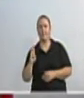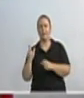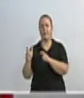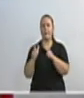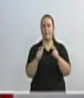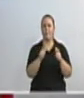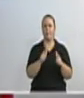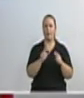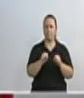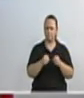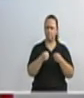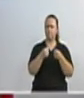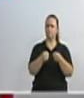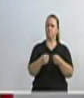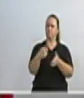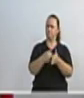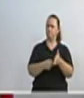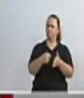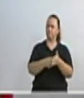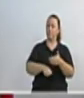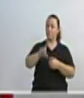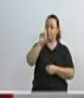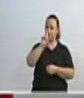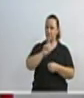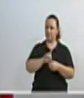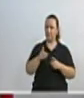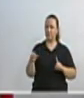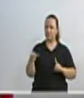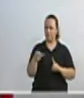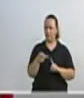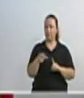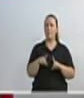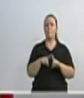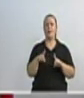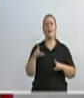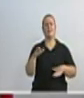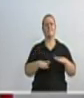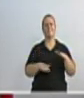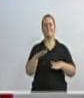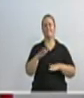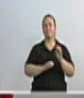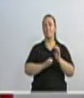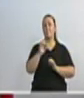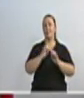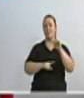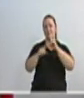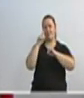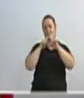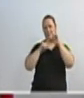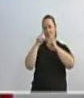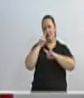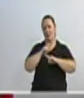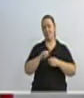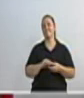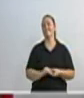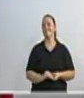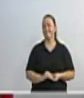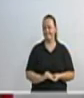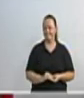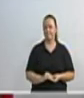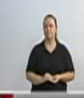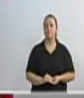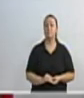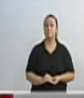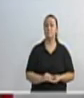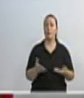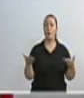locais, que nós defendemos os direitos do consumidor, infelizmente, as empresas têm falhado muito em sua presença. Mas hoje, entenderam